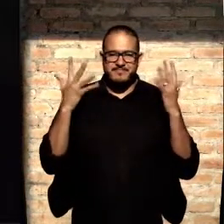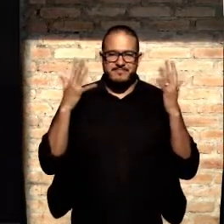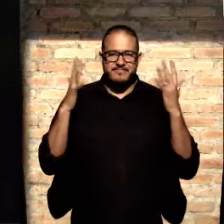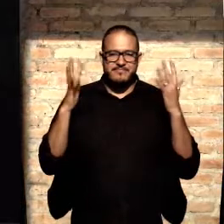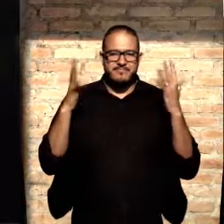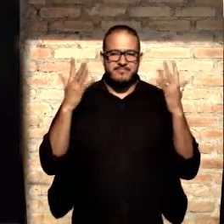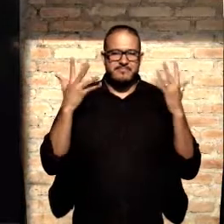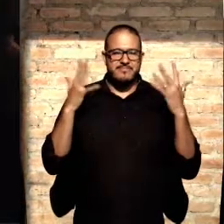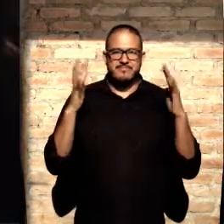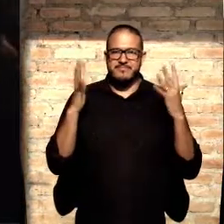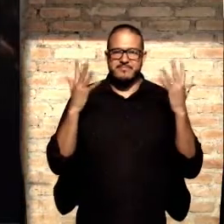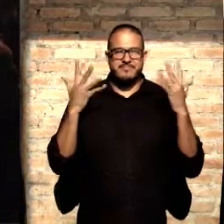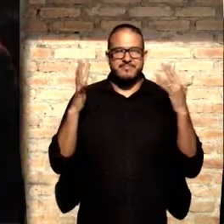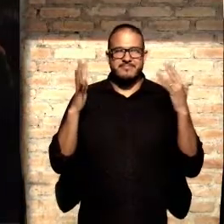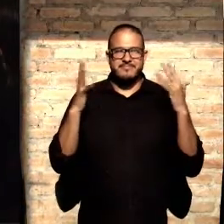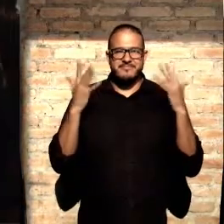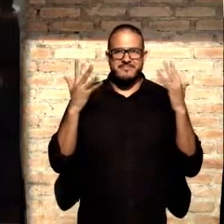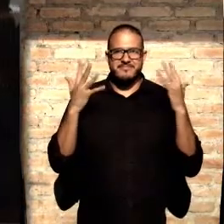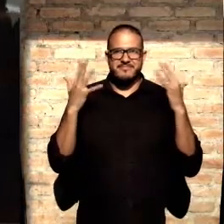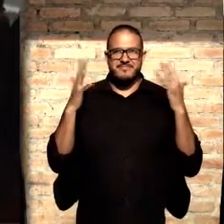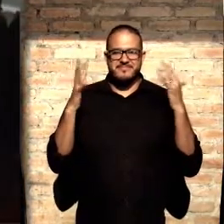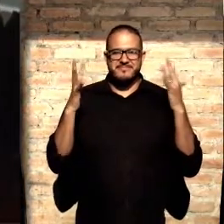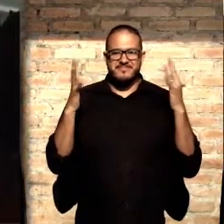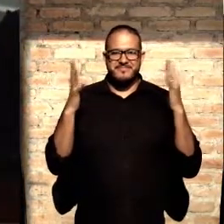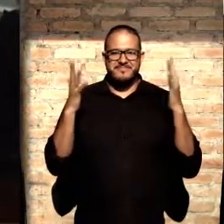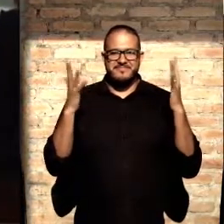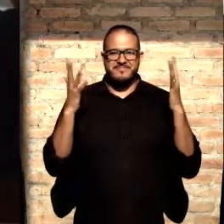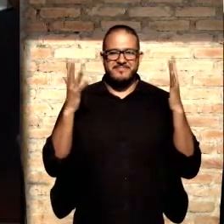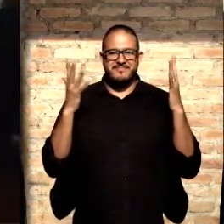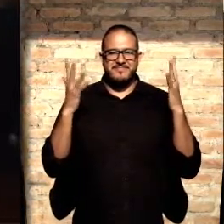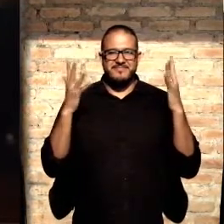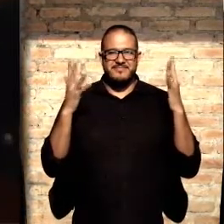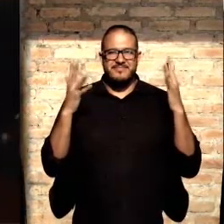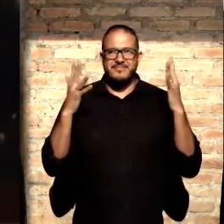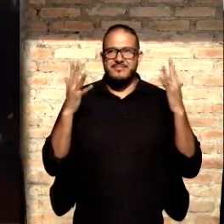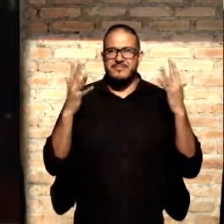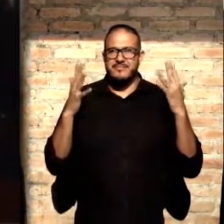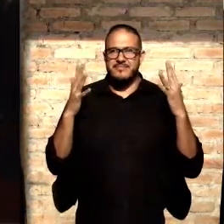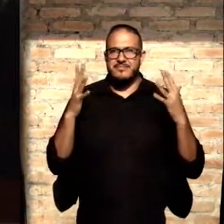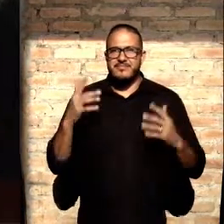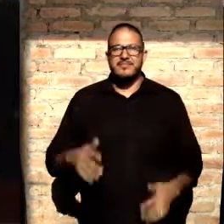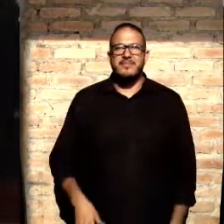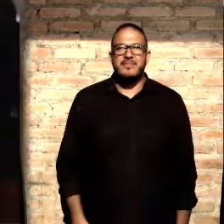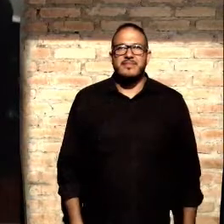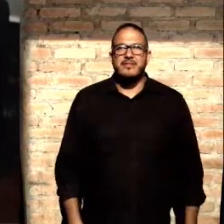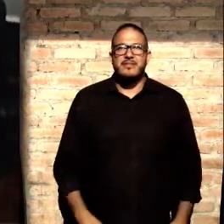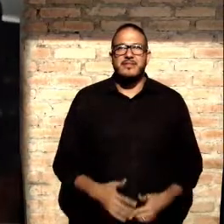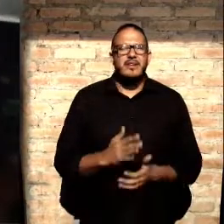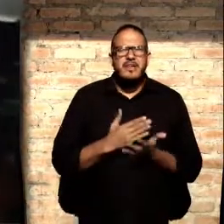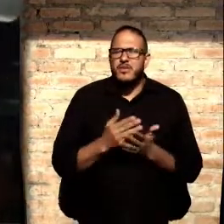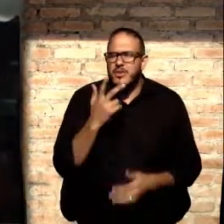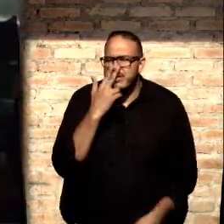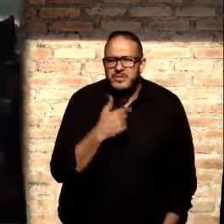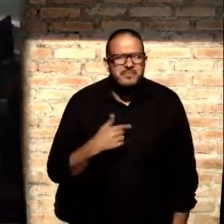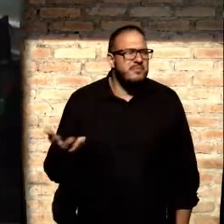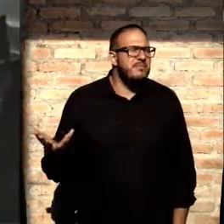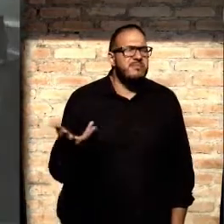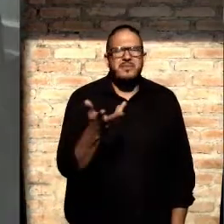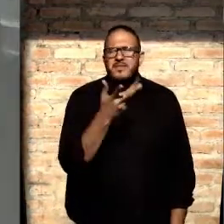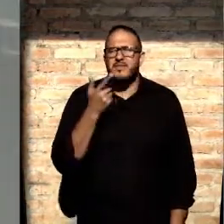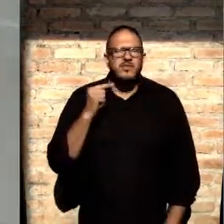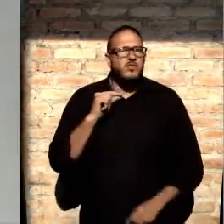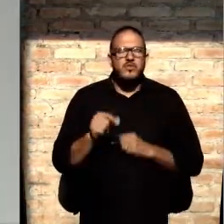briga jurídica obrigada e eu acho eu sei muito curioso como tem a ver com o